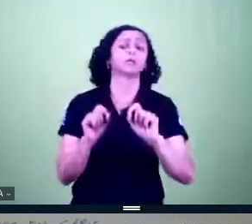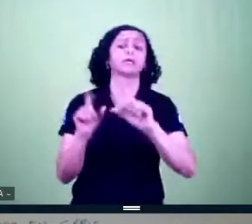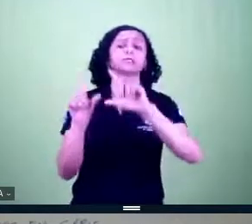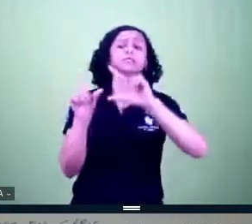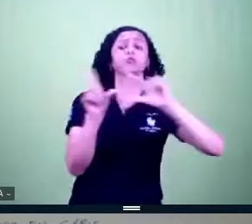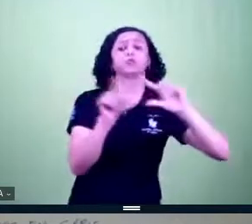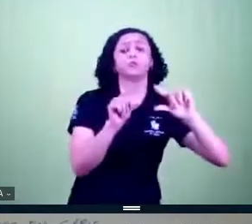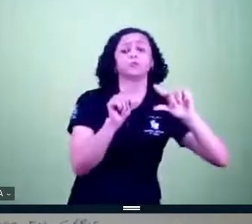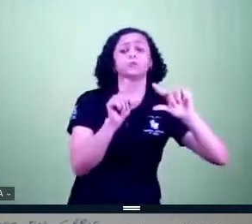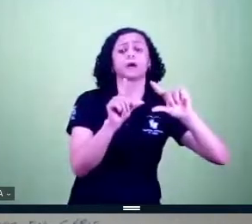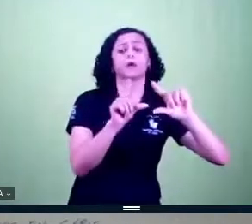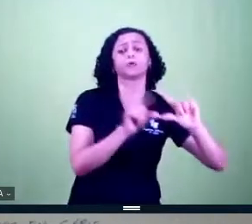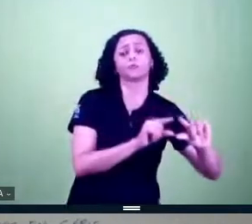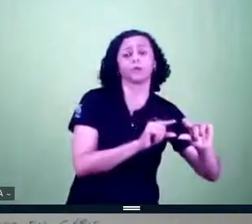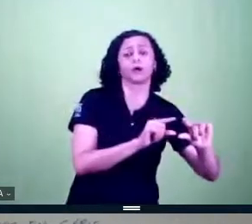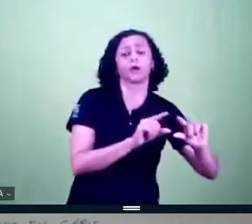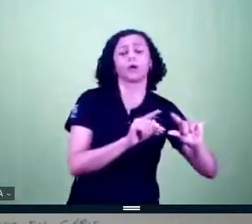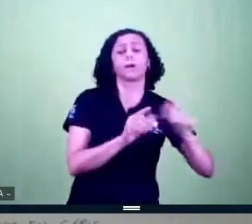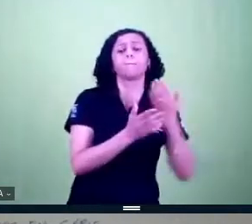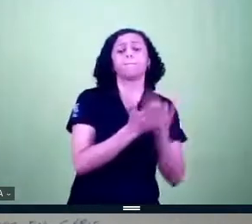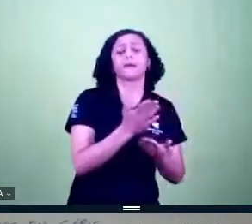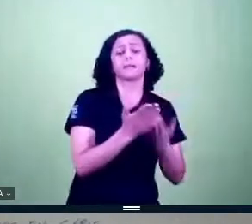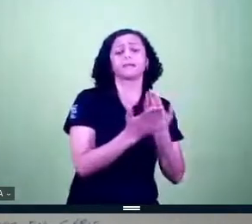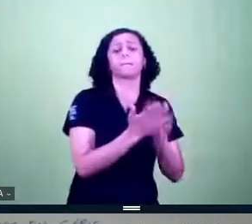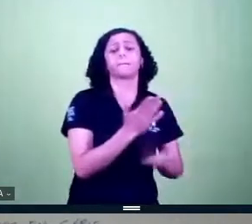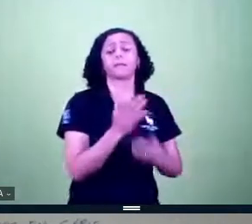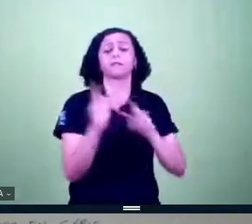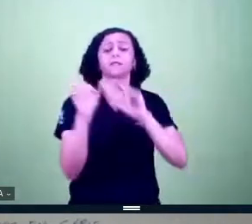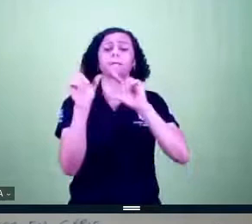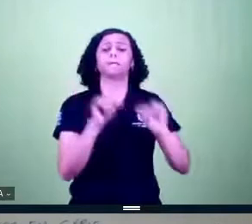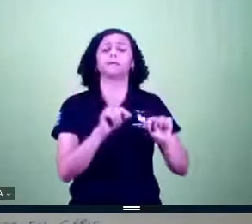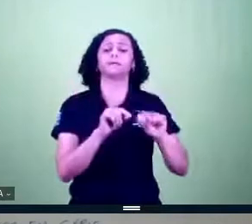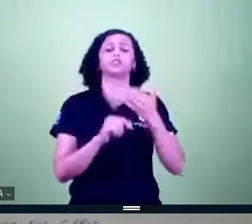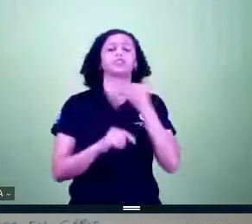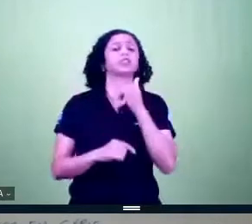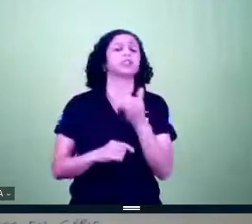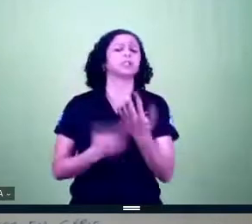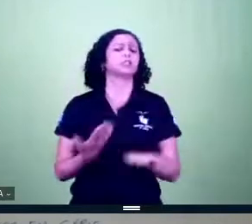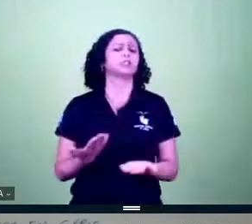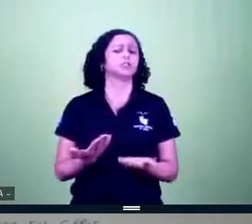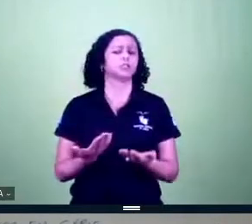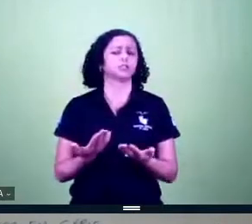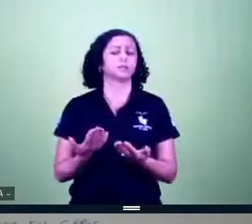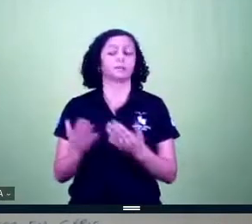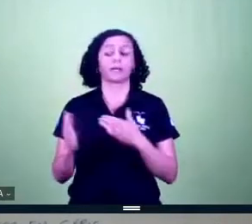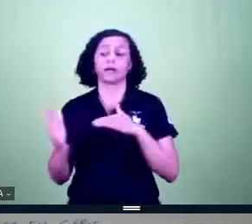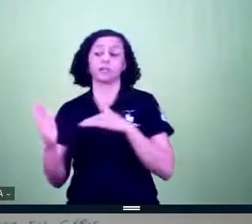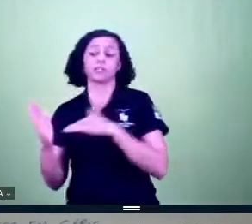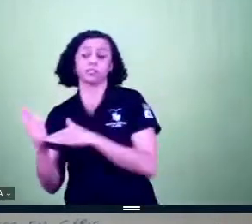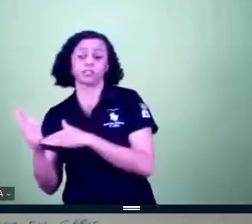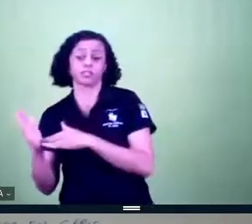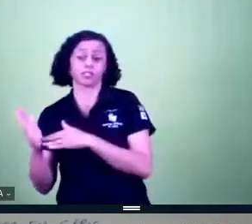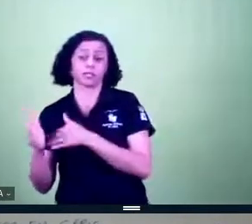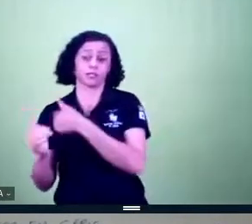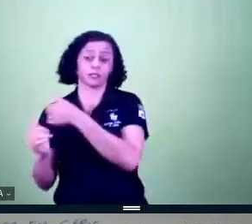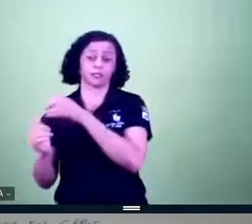em cima, a queda de tensão aqui em cima, a queda de tensão aqui, para chegar nos 100 volts? Já falei que a